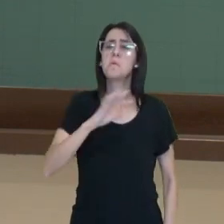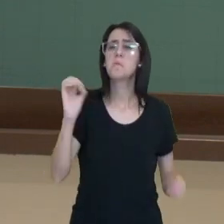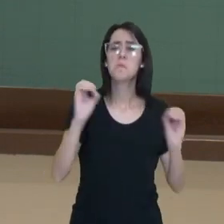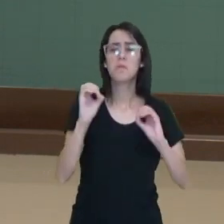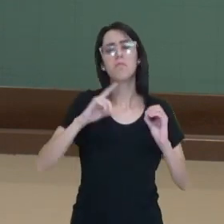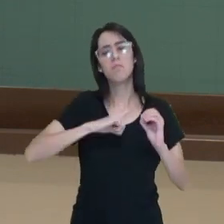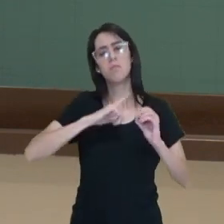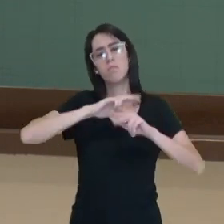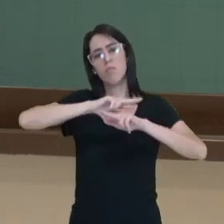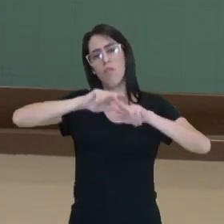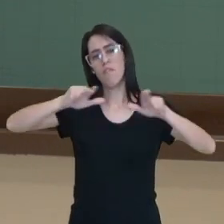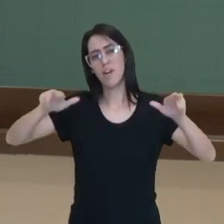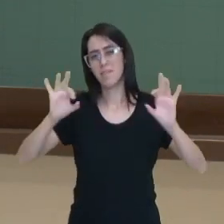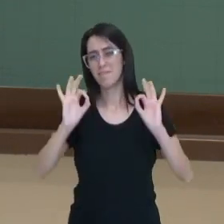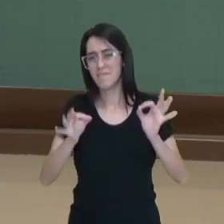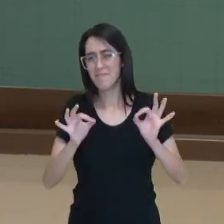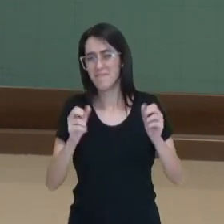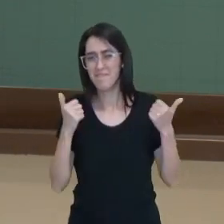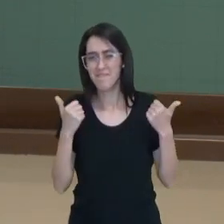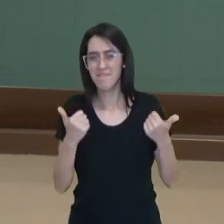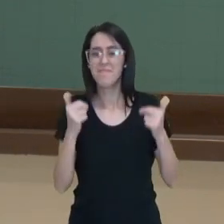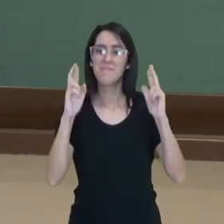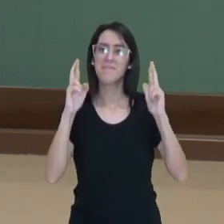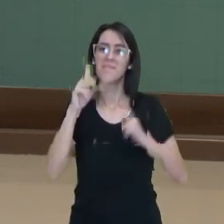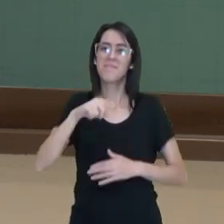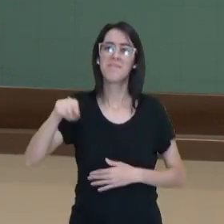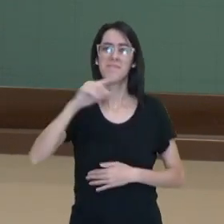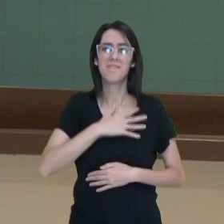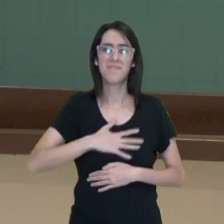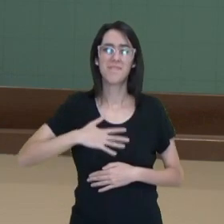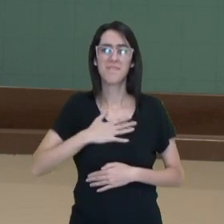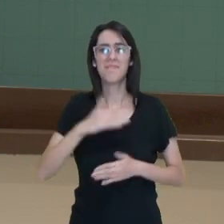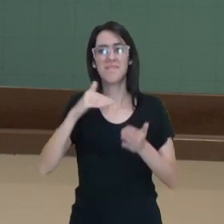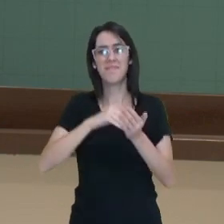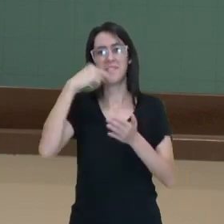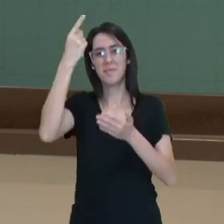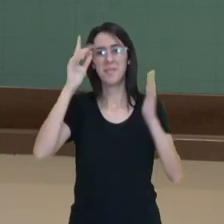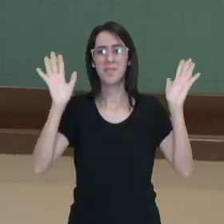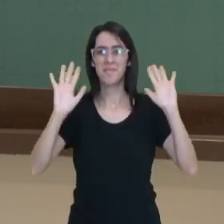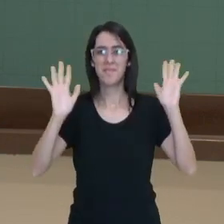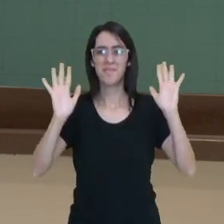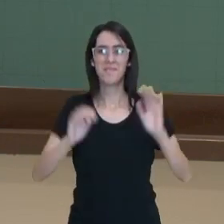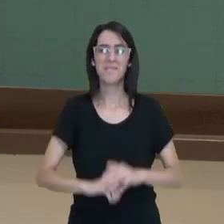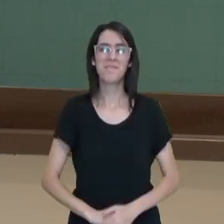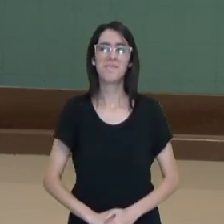entre os seres humanos, ok? Espero que você tenha gostado e até breve!